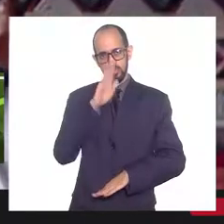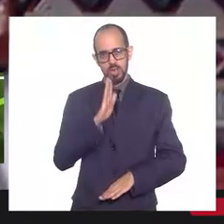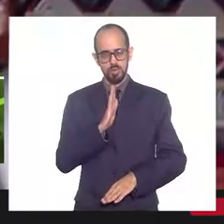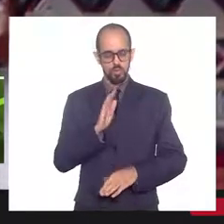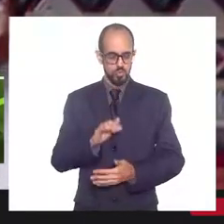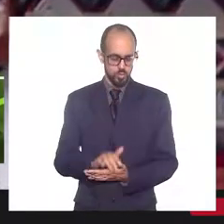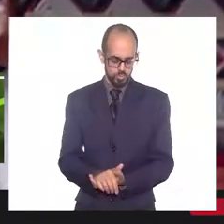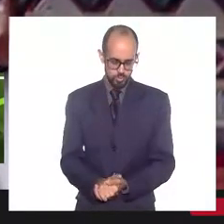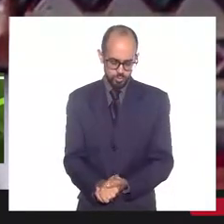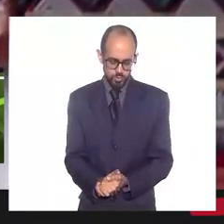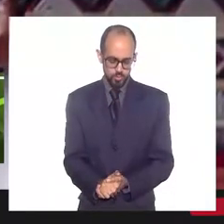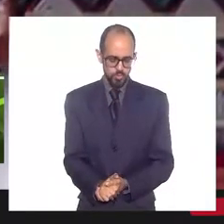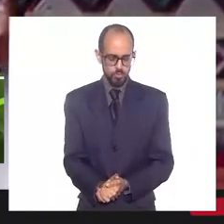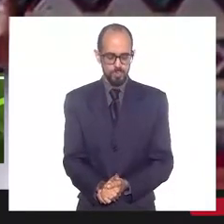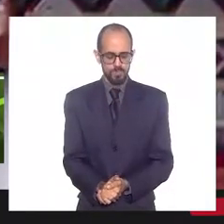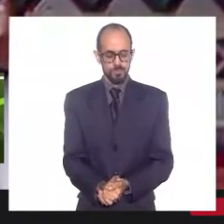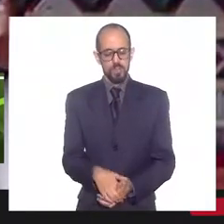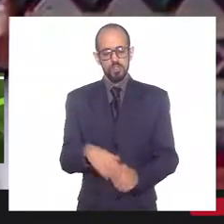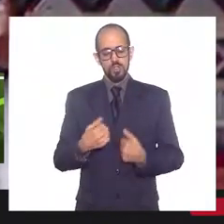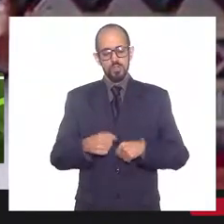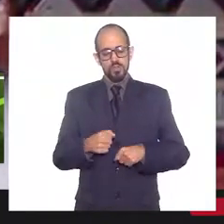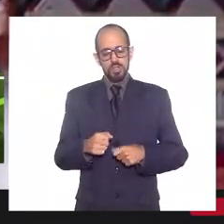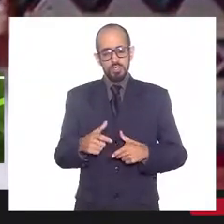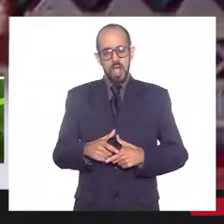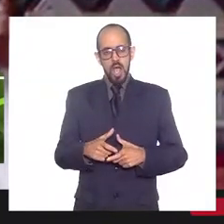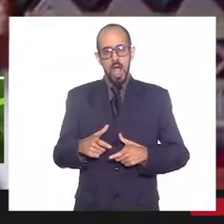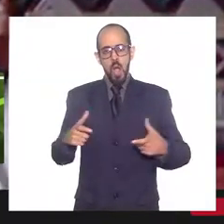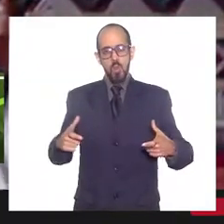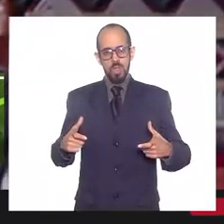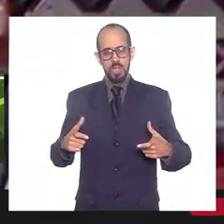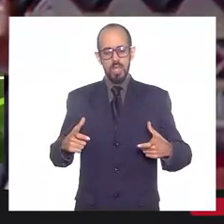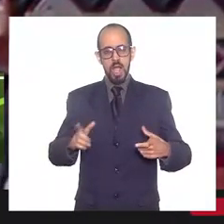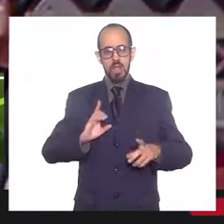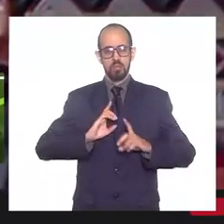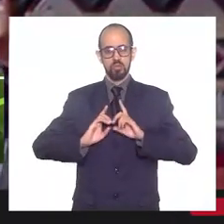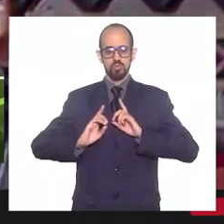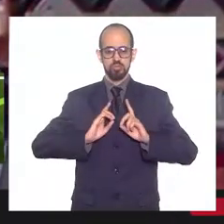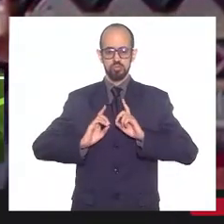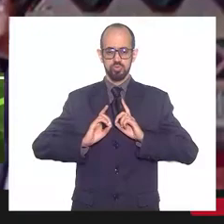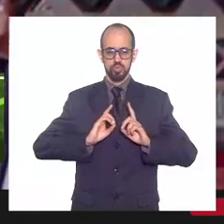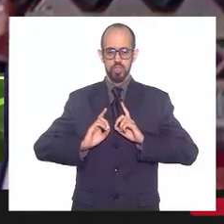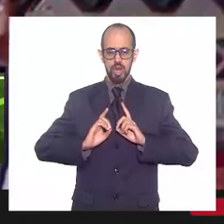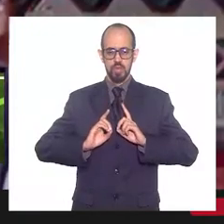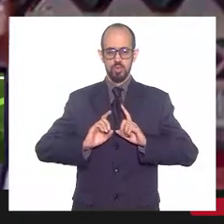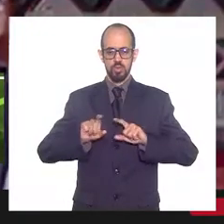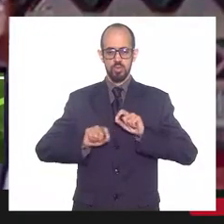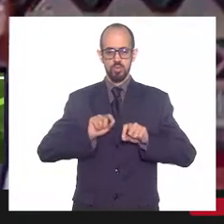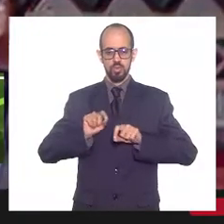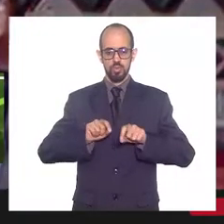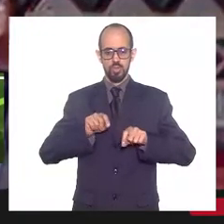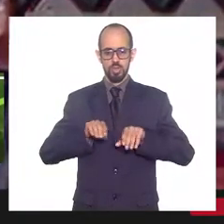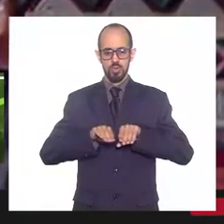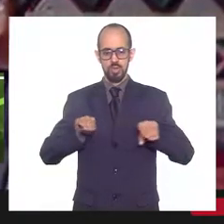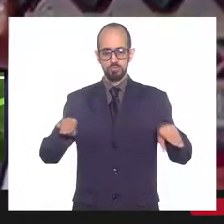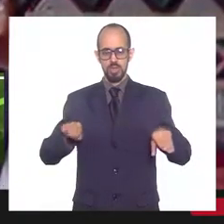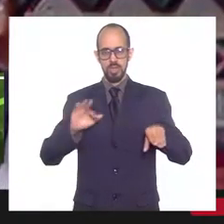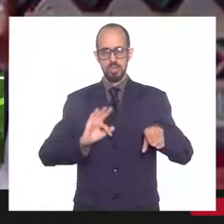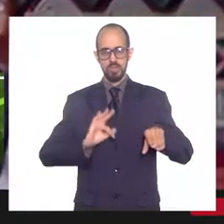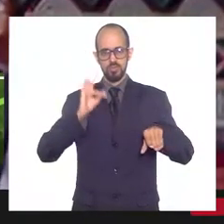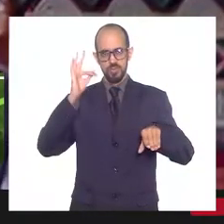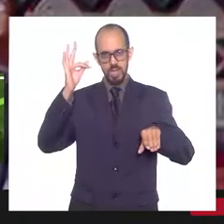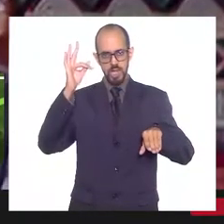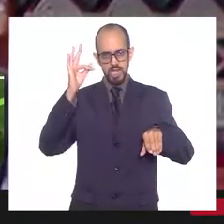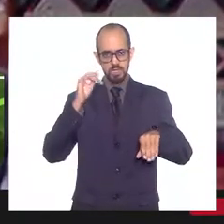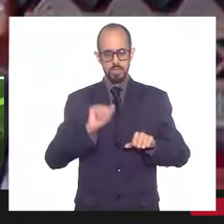a gente precisa ampliar deputada Martha Rocha um diálogo com as bancadas federais